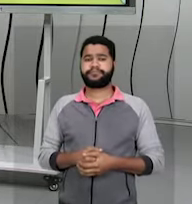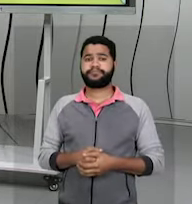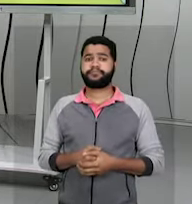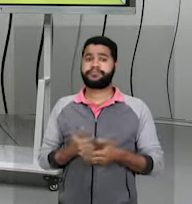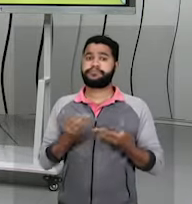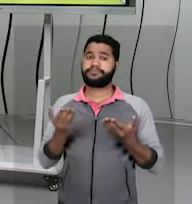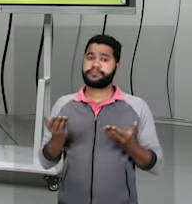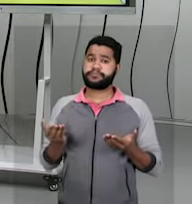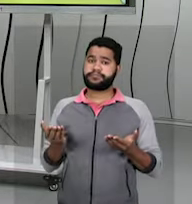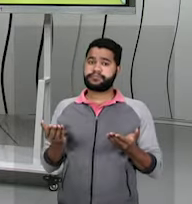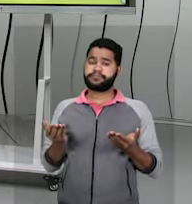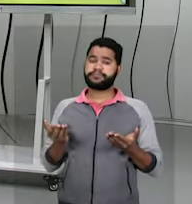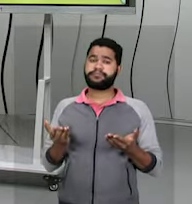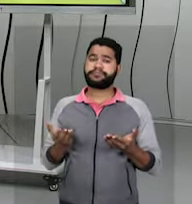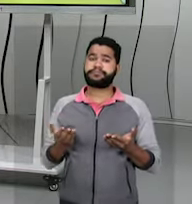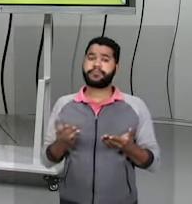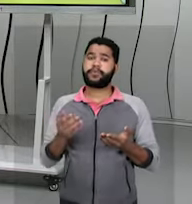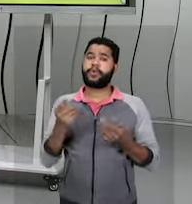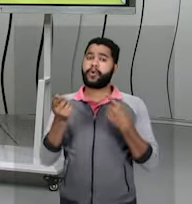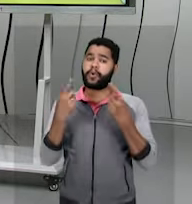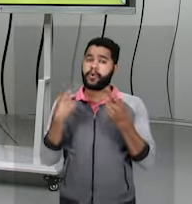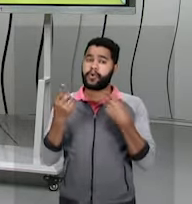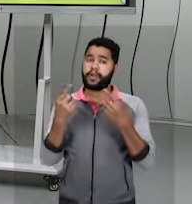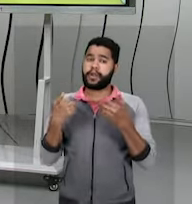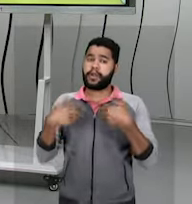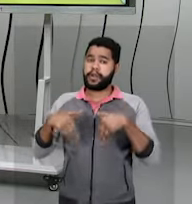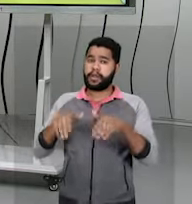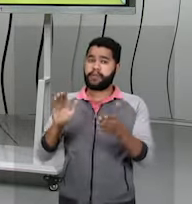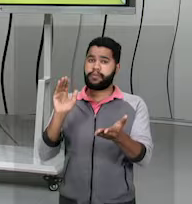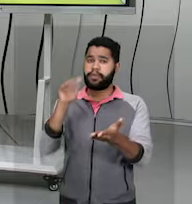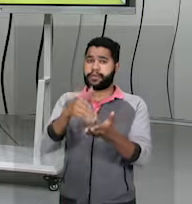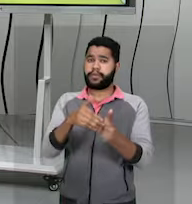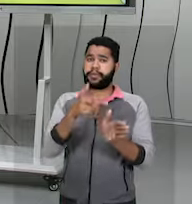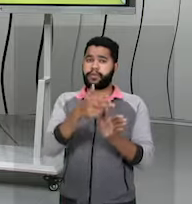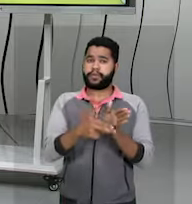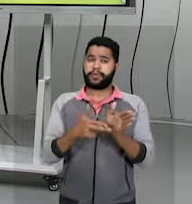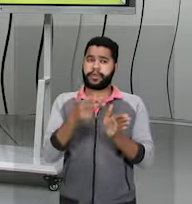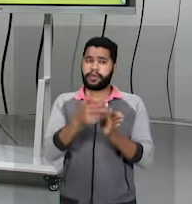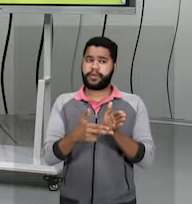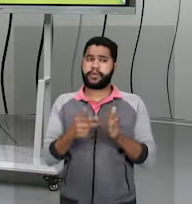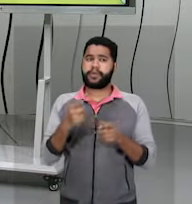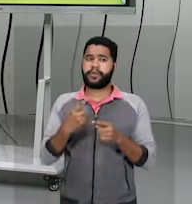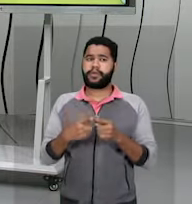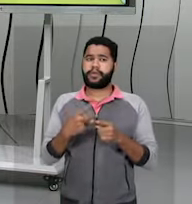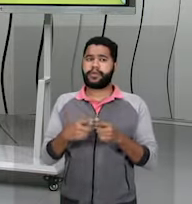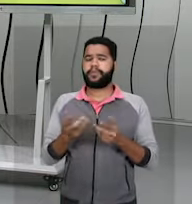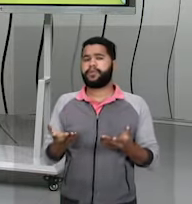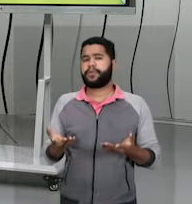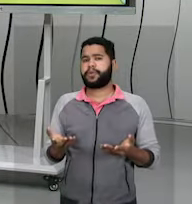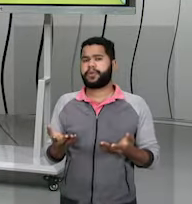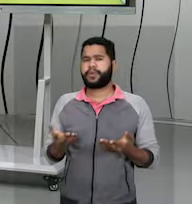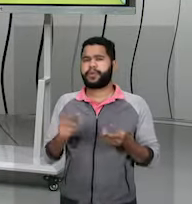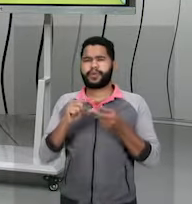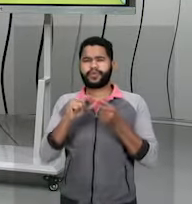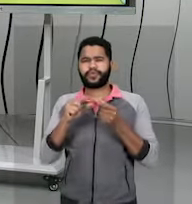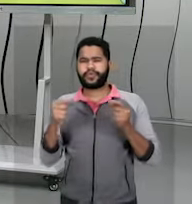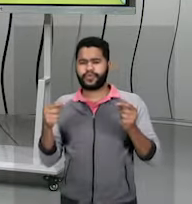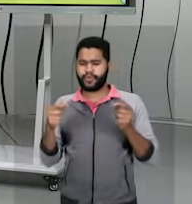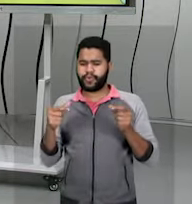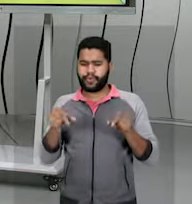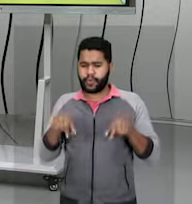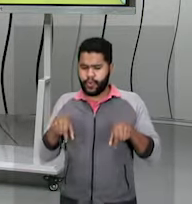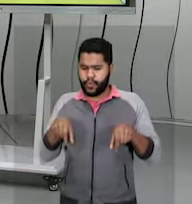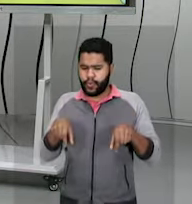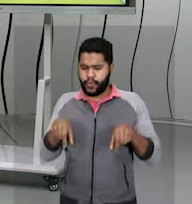trem então a ou transporte rodoviário leva só até o trem Porque as a estrutura Ferroviária